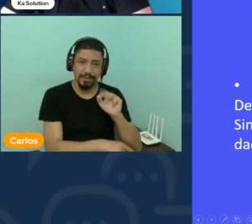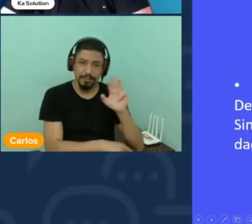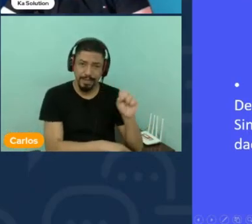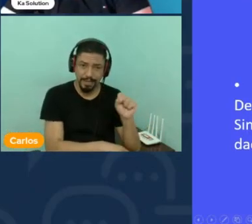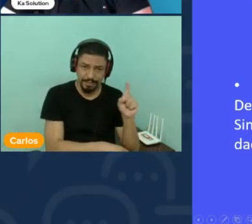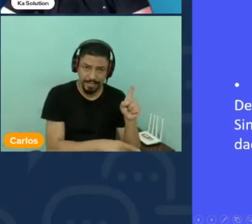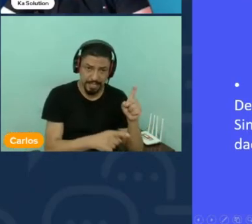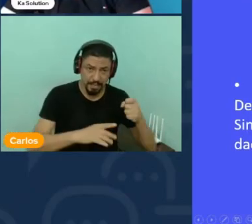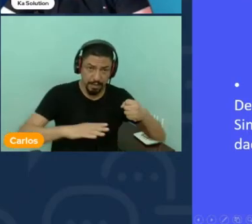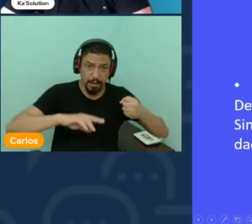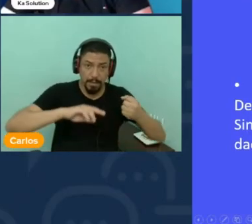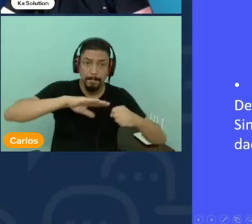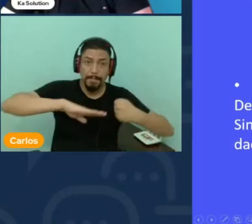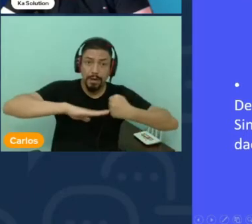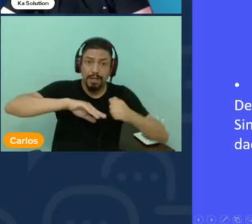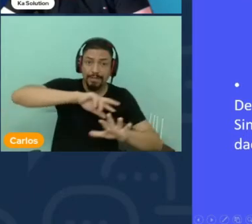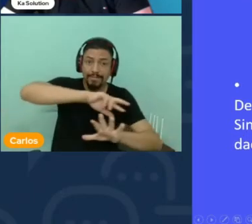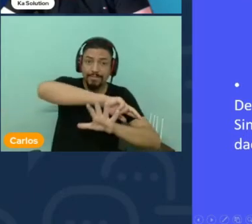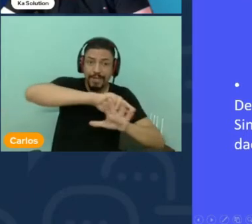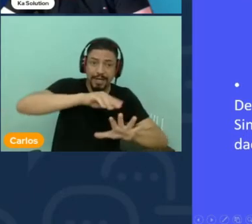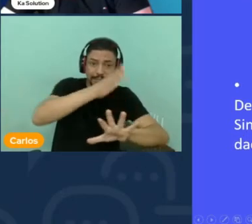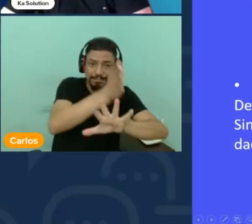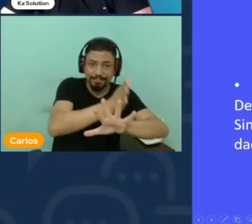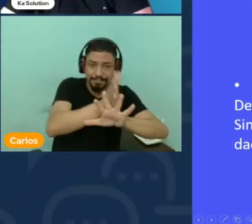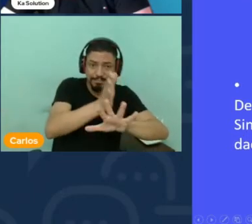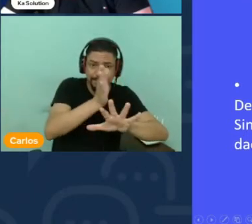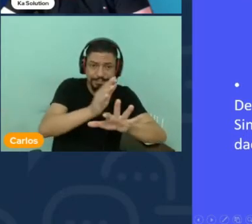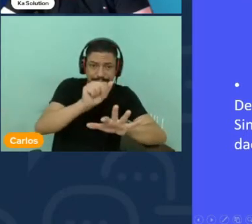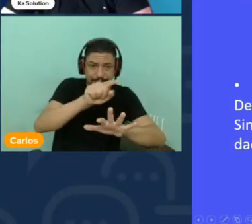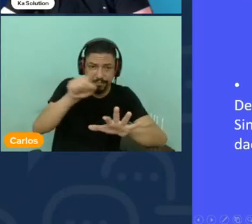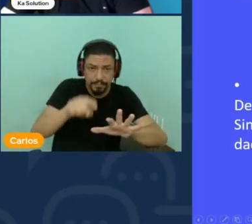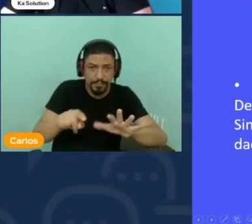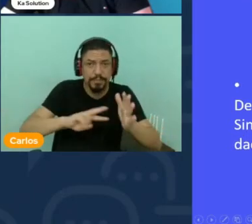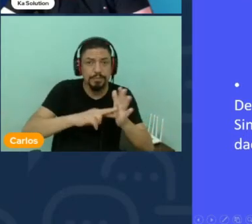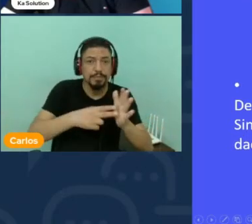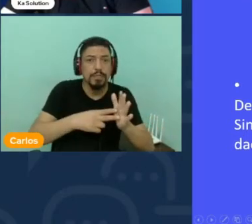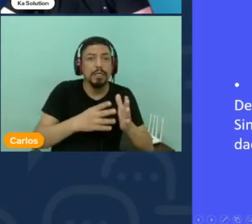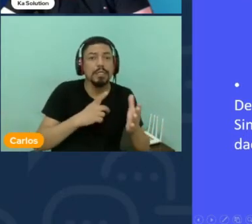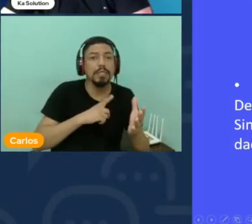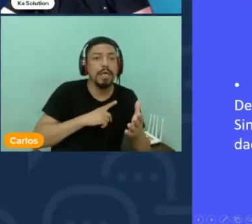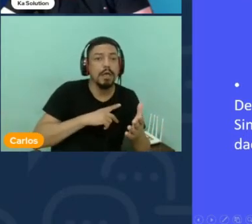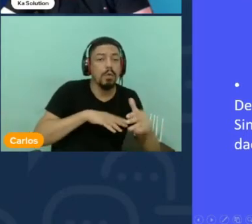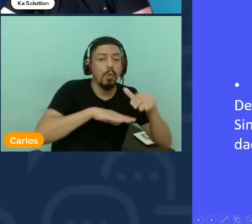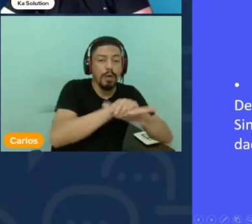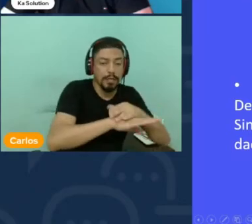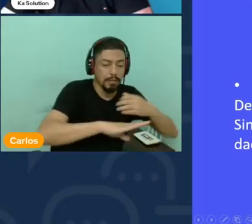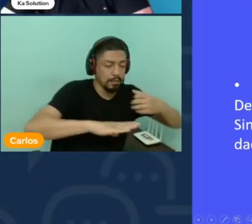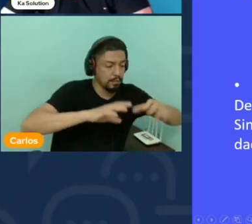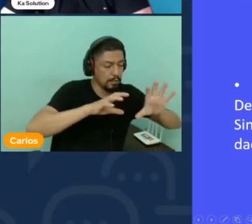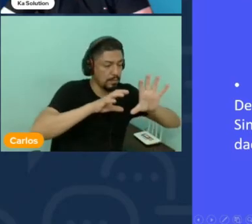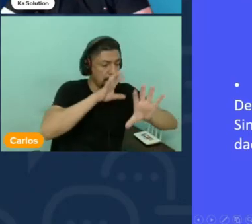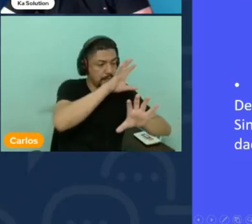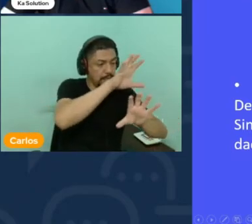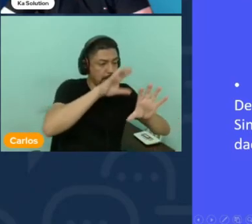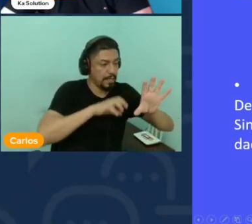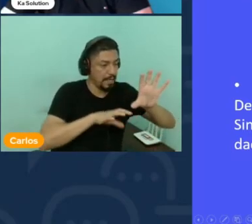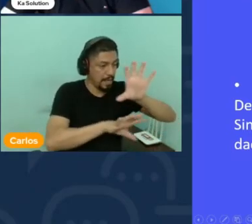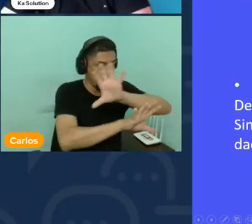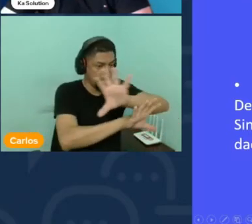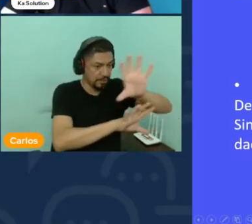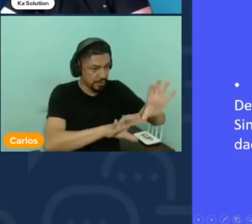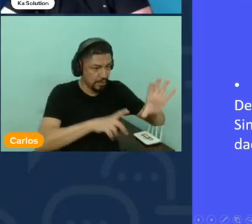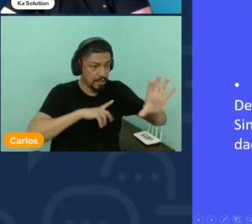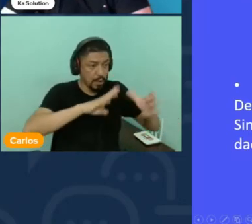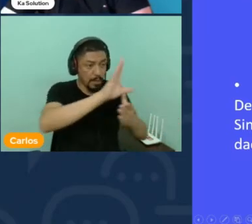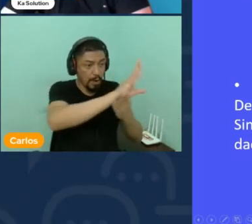multi-AZ significa que o meu banco de dados vai estar aqui em uma região, mas eu vou ter uma réplica dele também em